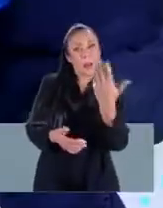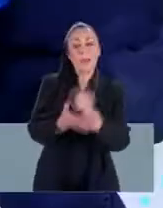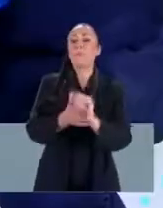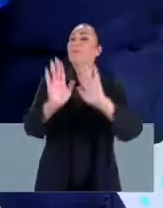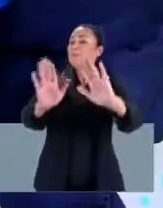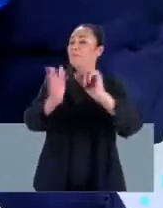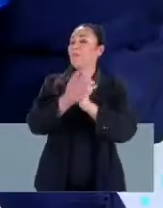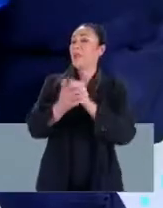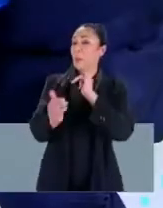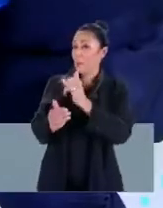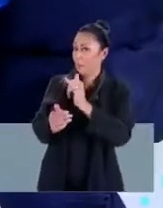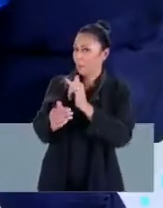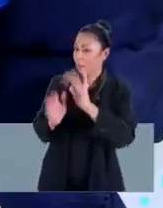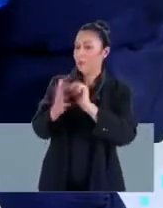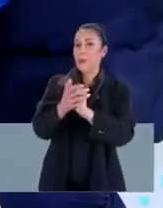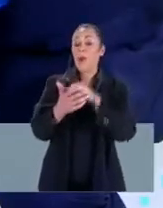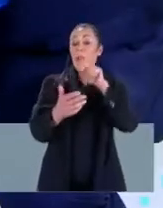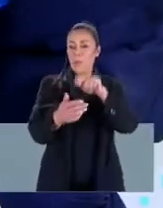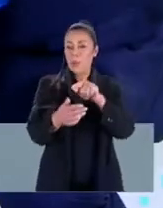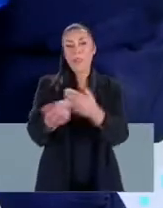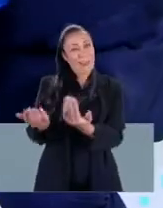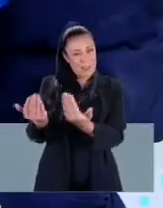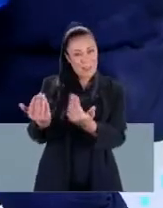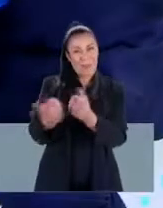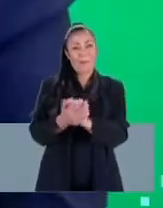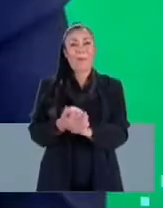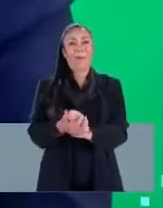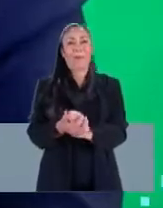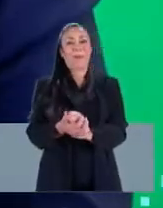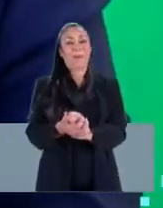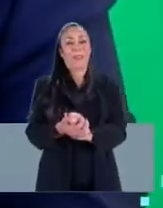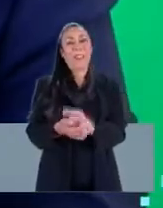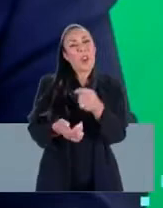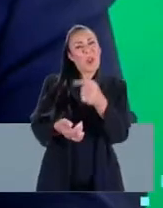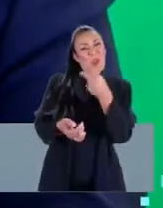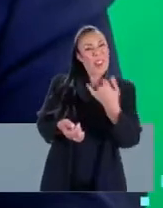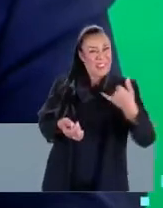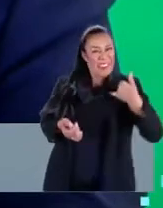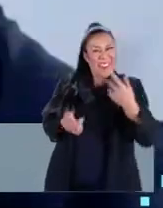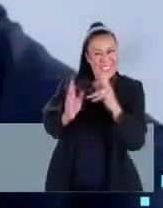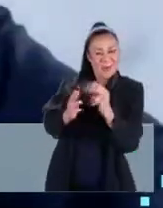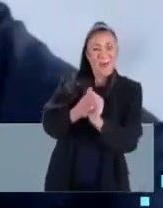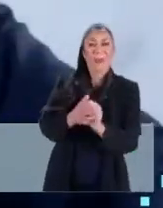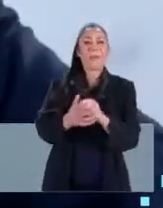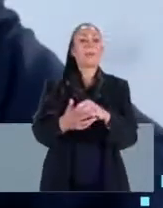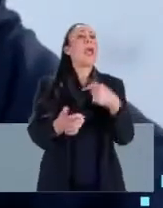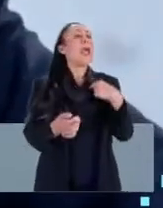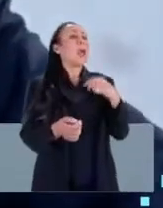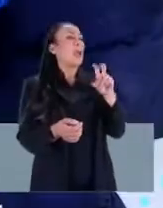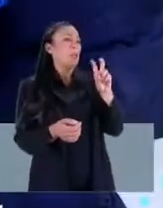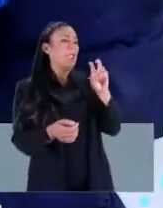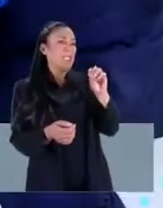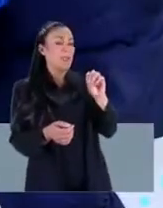contar uma coisa, Ratinho. Você é novo. Você vai viver ainda uns 50 anos.